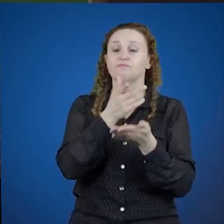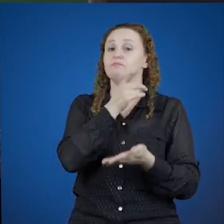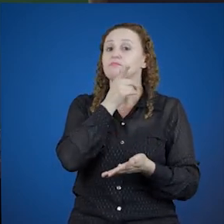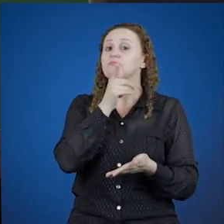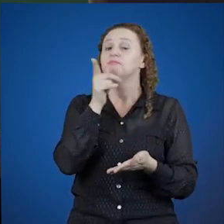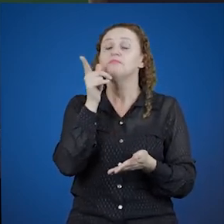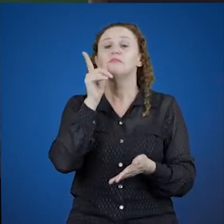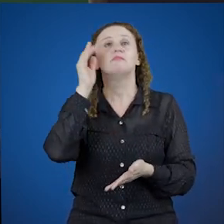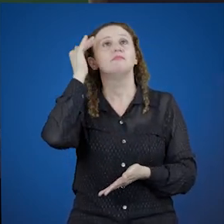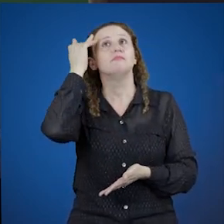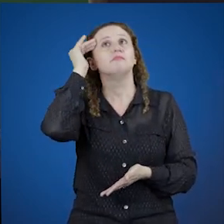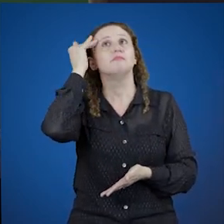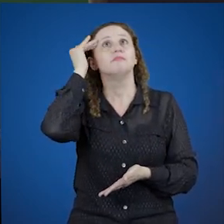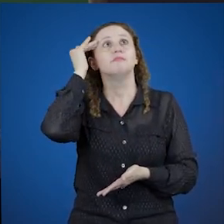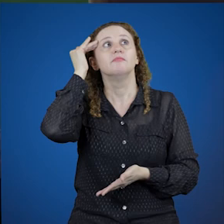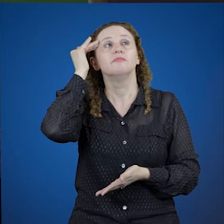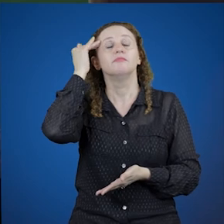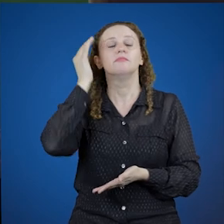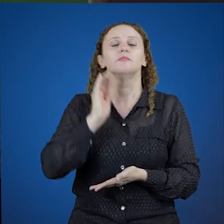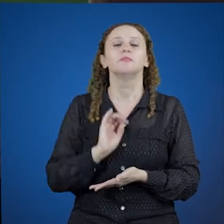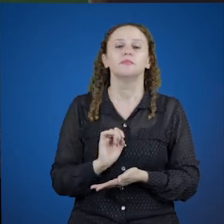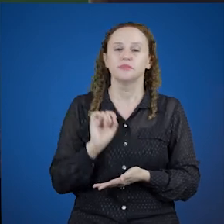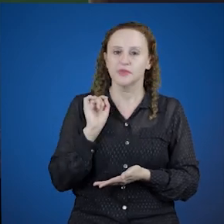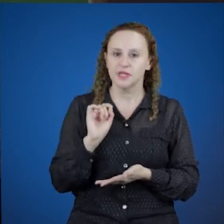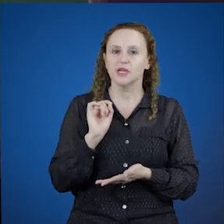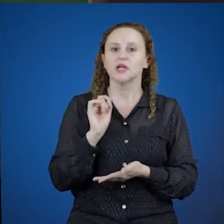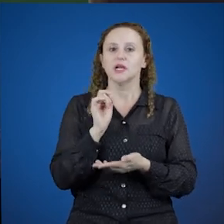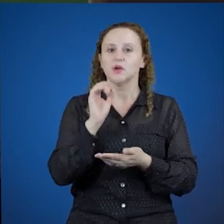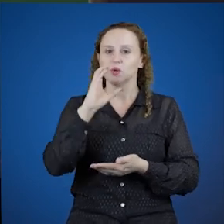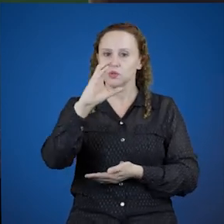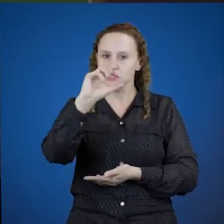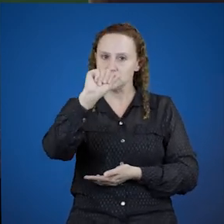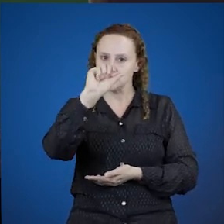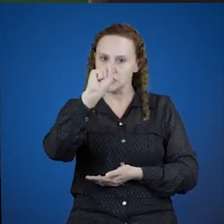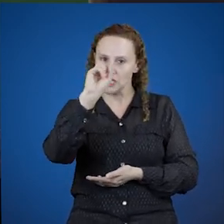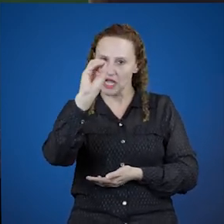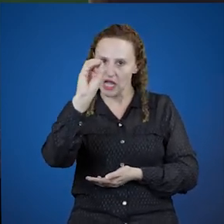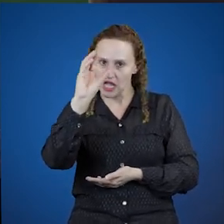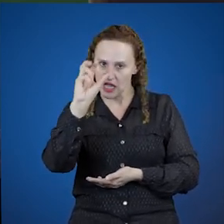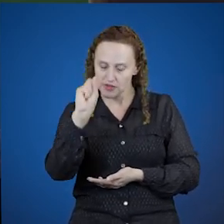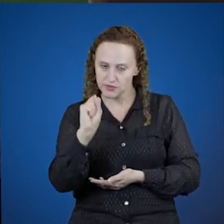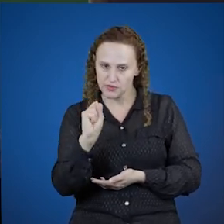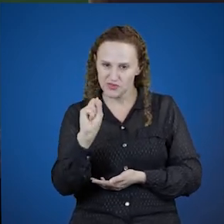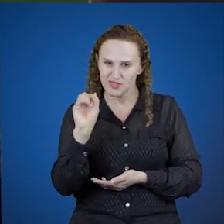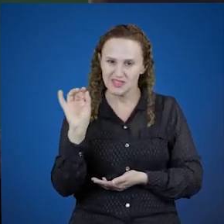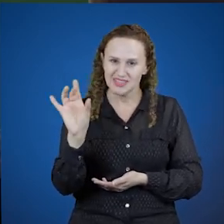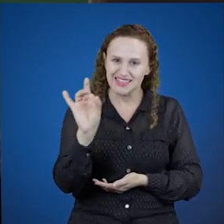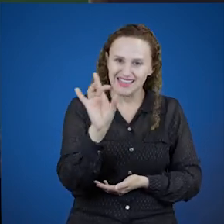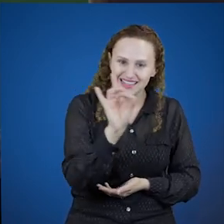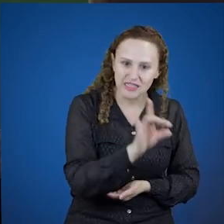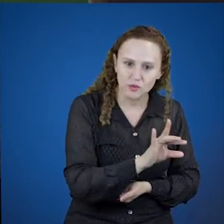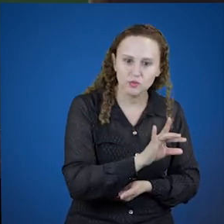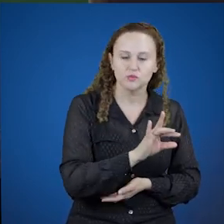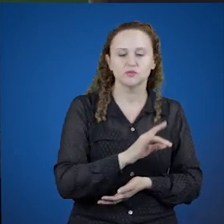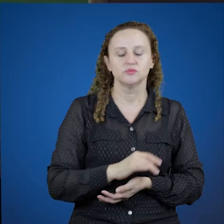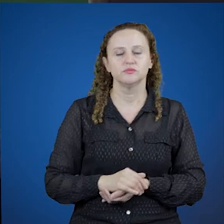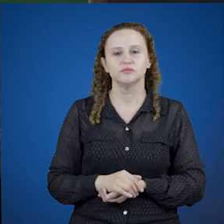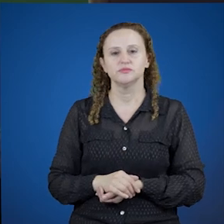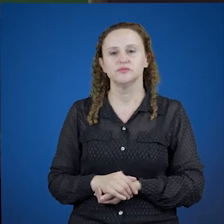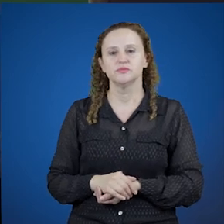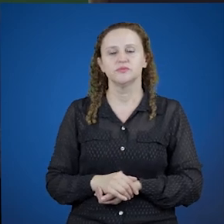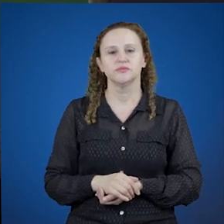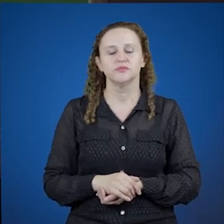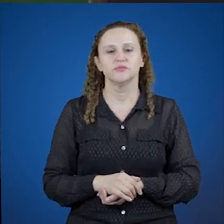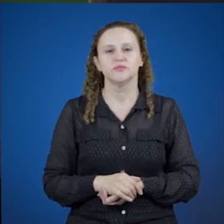Latim entendam Entenda os casos e para que cada um deles serve